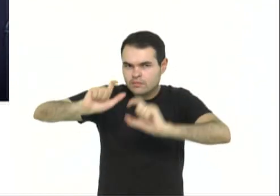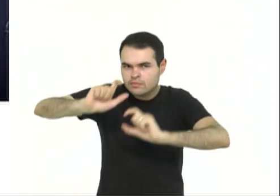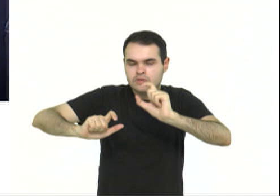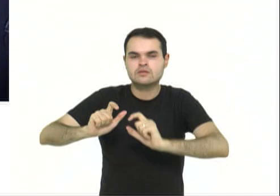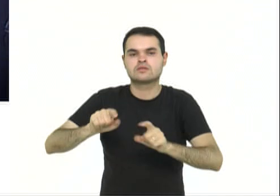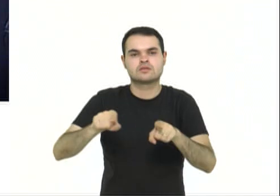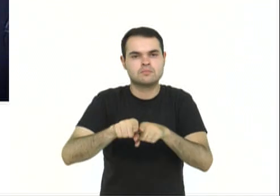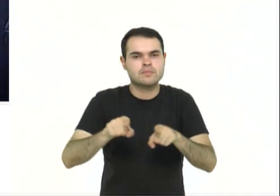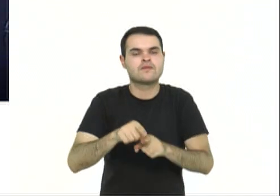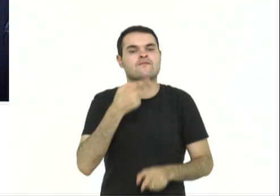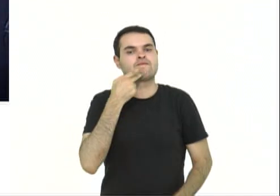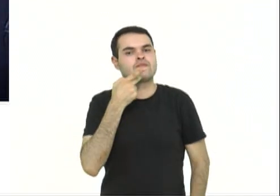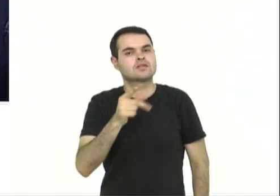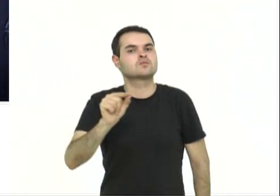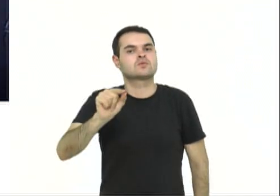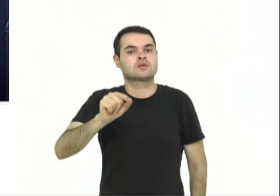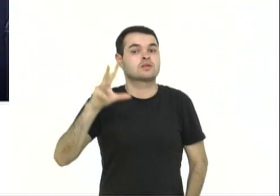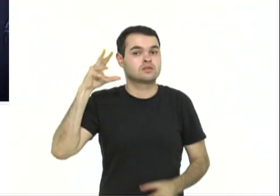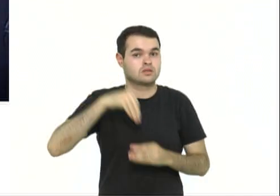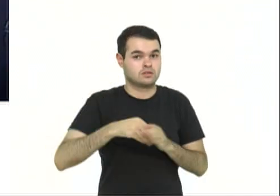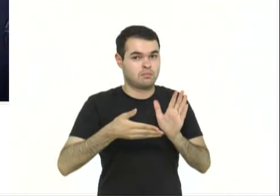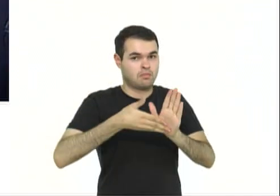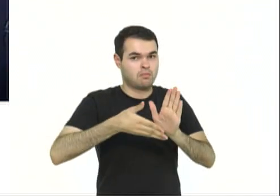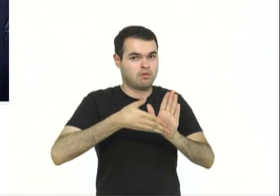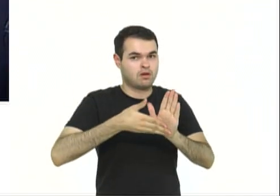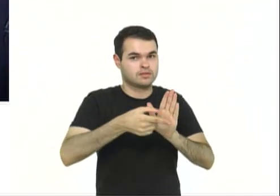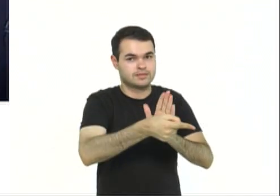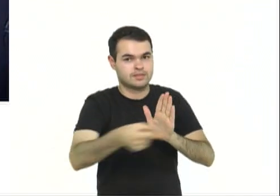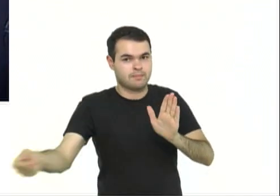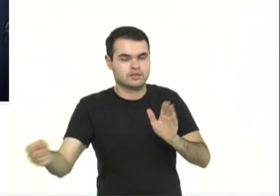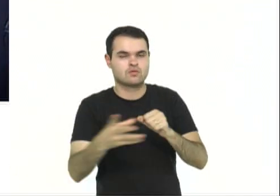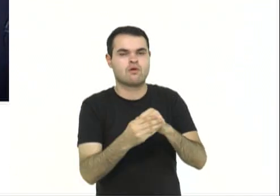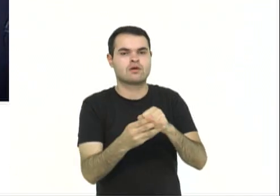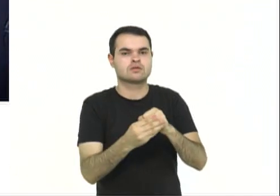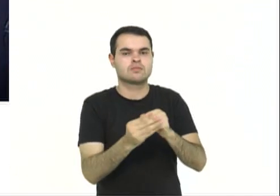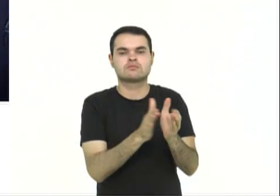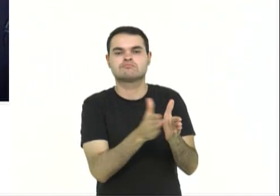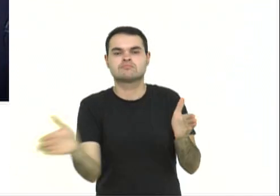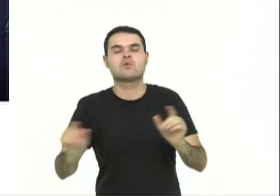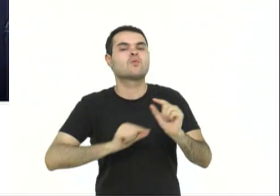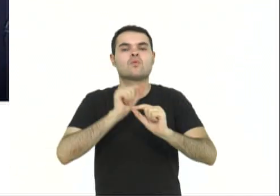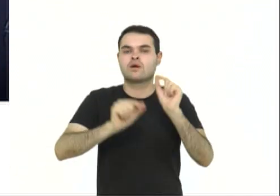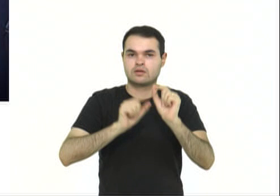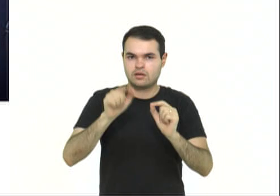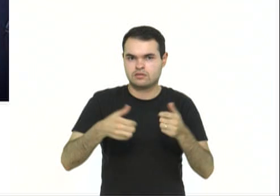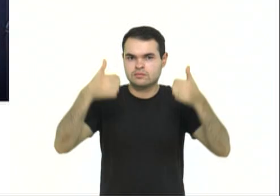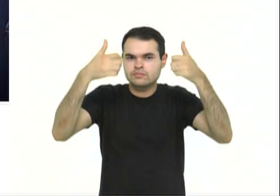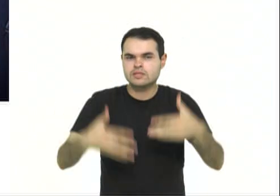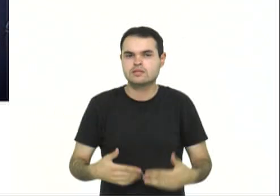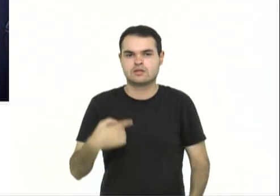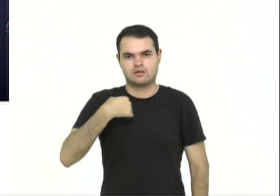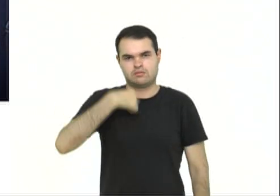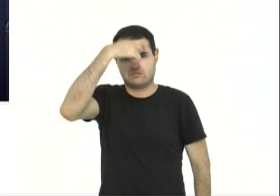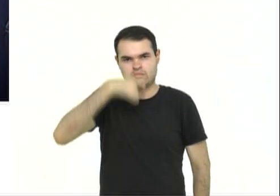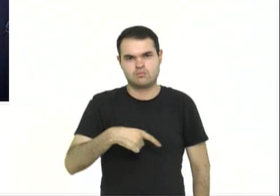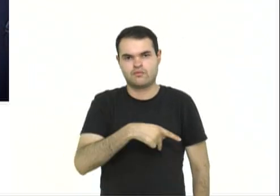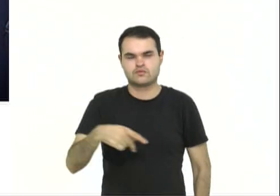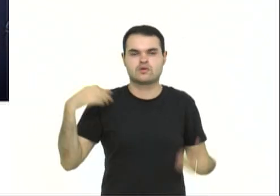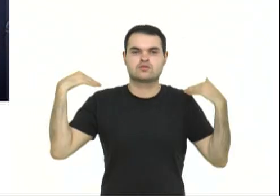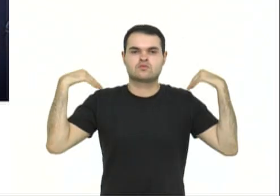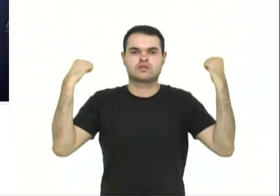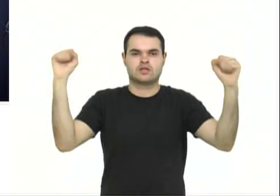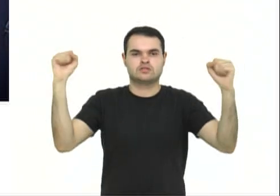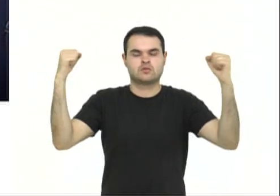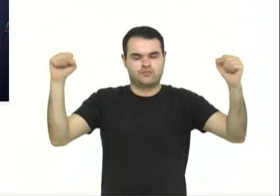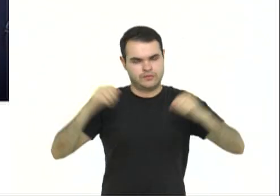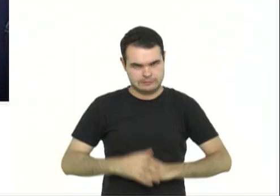e estamos falando também, dentro dessa nossa proposta da Semana do Conhecimento, né, a gente está falando, como eu sou professor de educação física, a gente